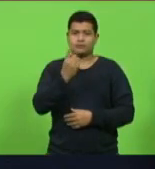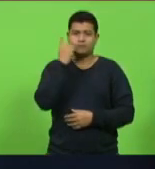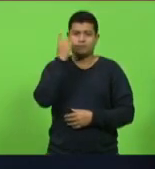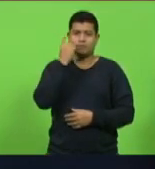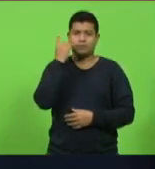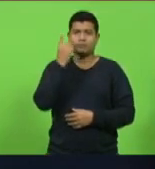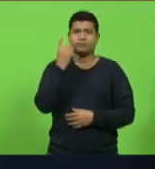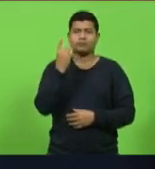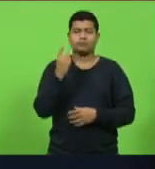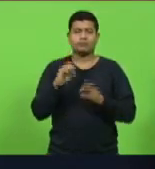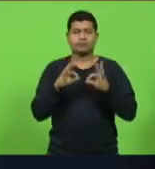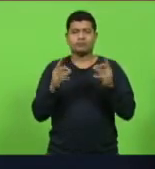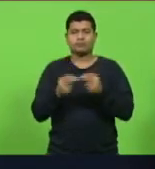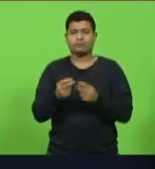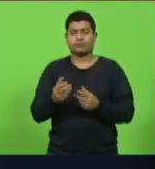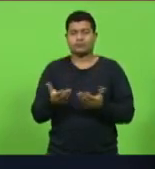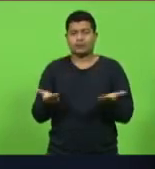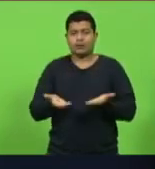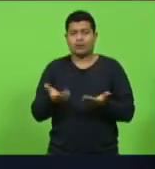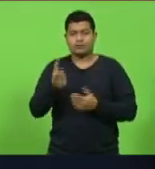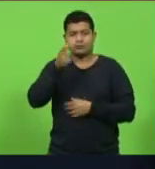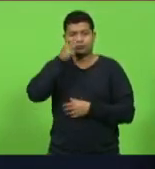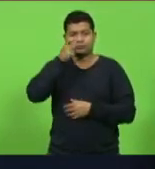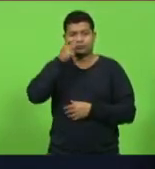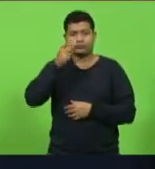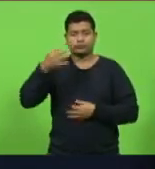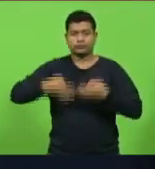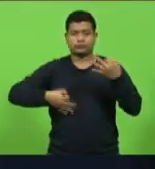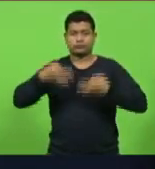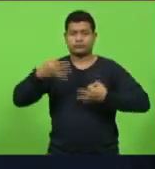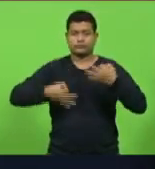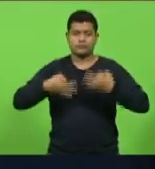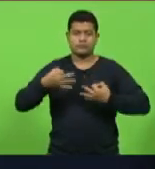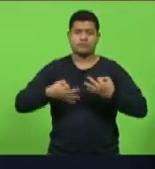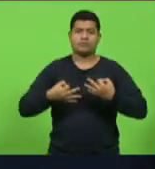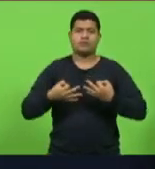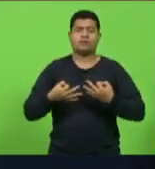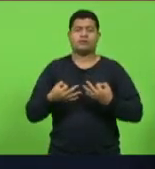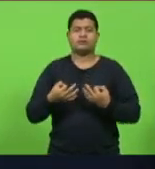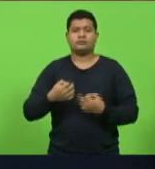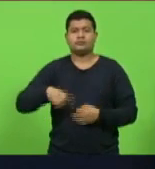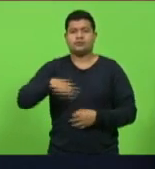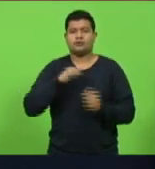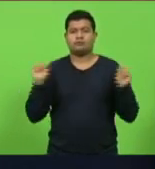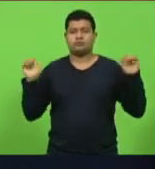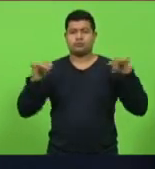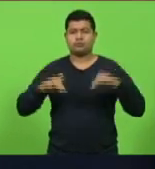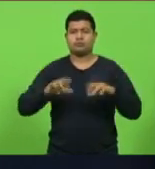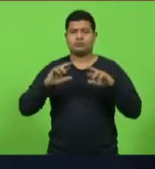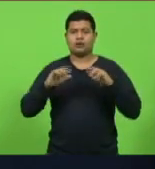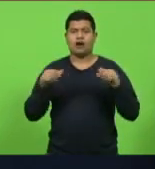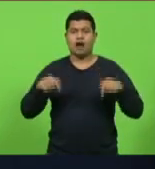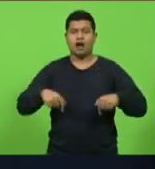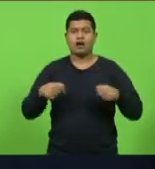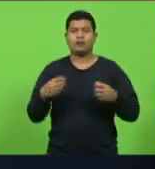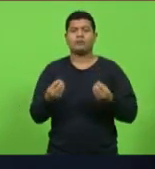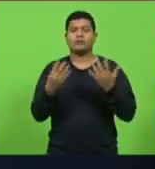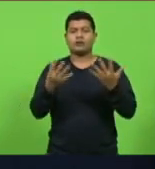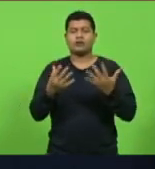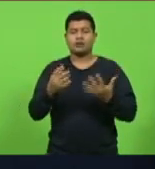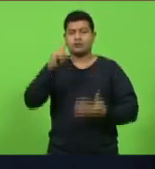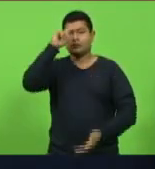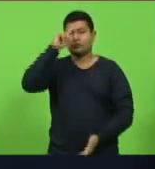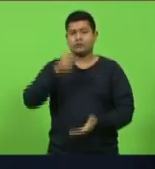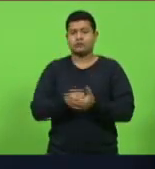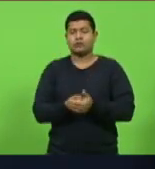a todos aqueles que estão acompanhando esse julgamento nos reunimos hoje aqui para decidir nos